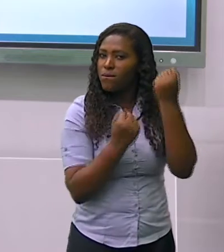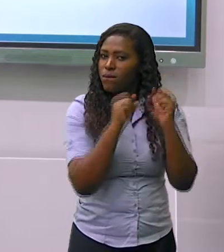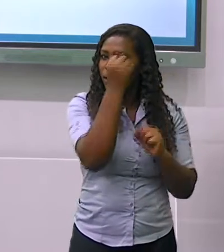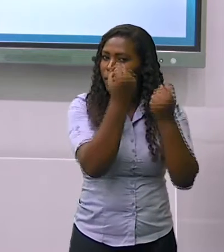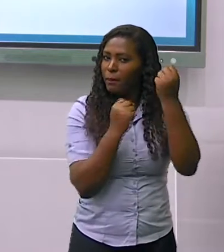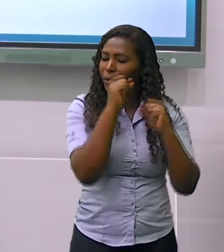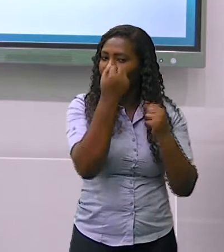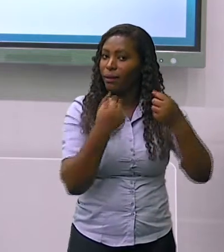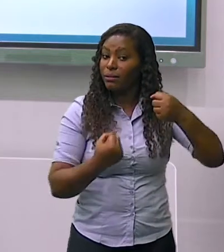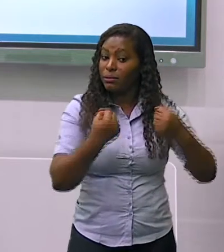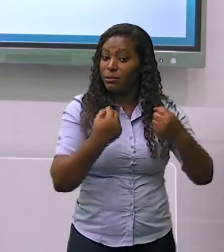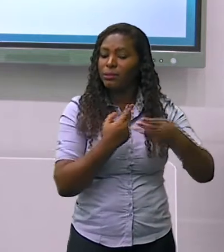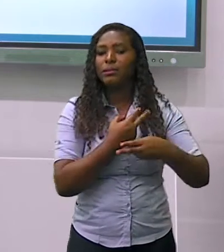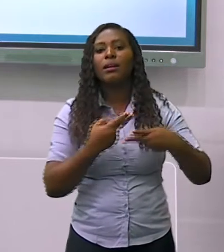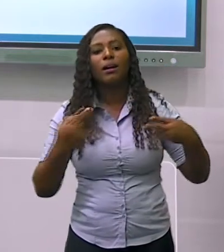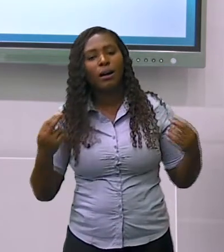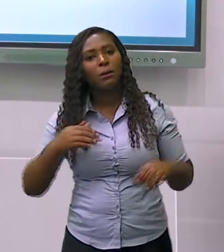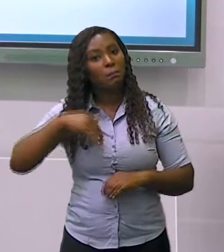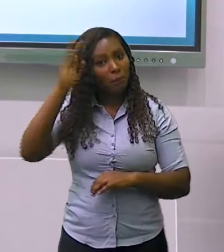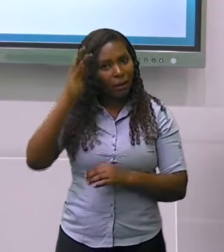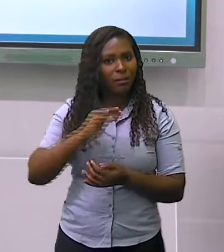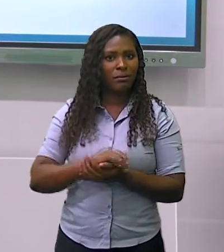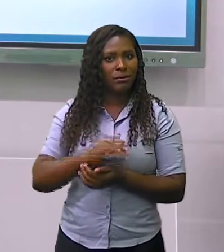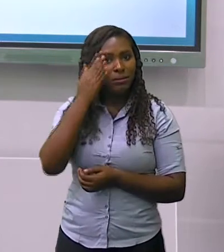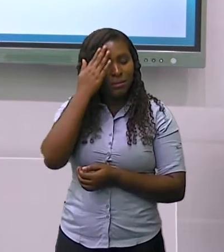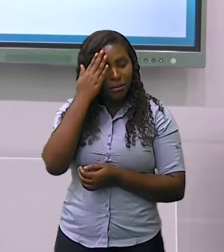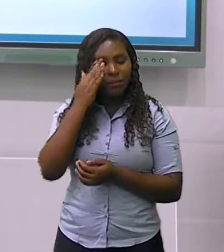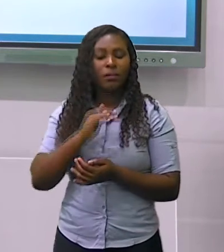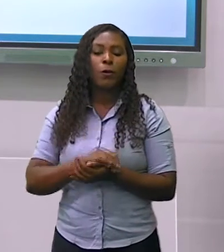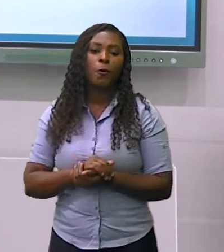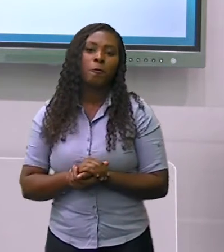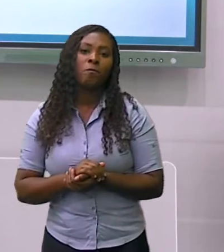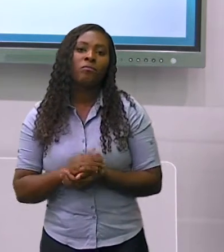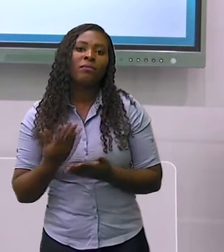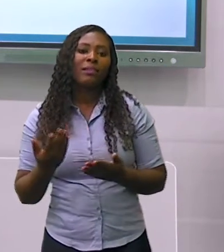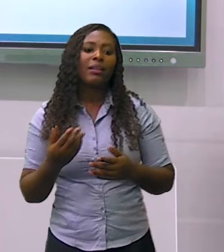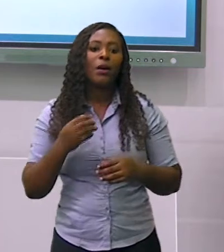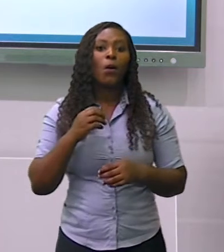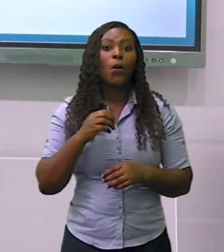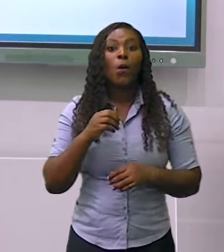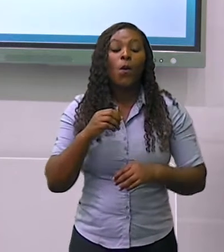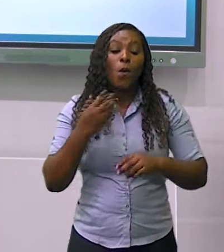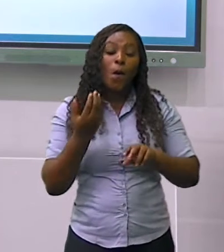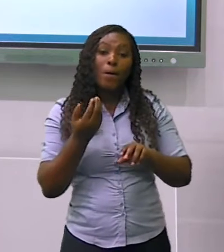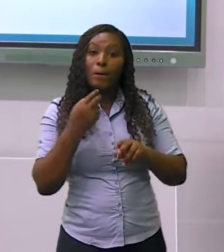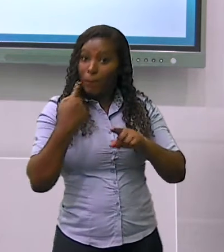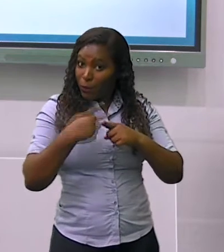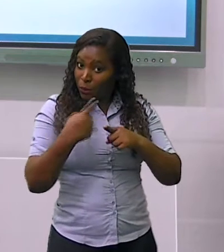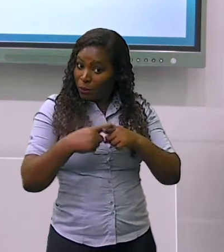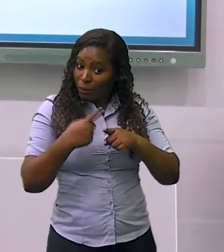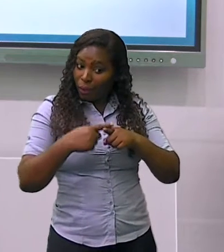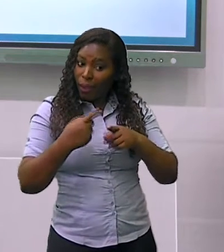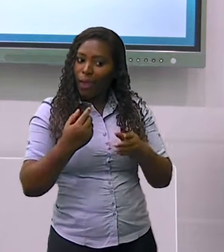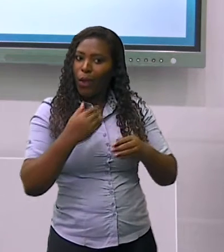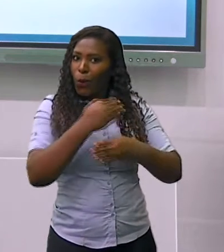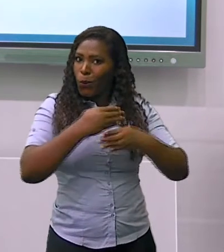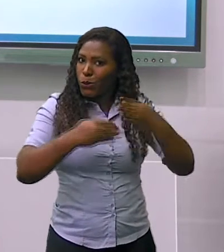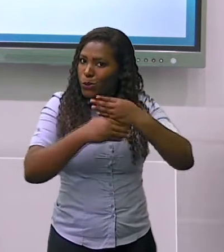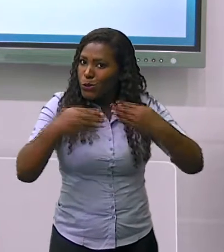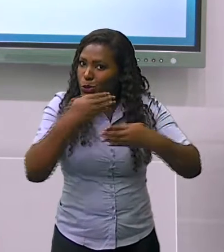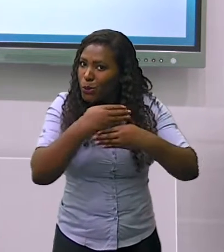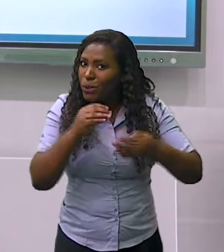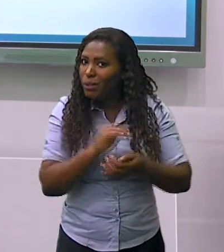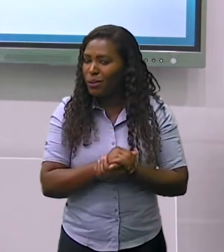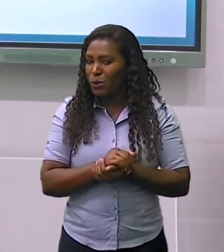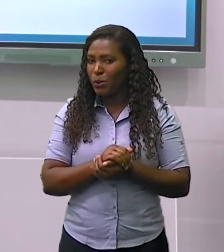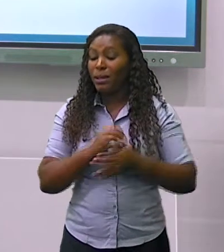das rodovias fez com que várias fábricas viessem para o Brasil. E estas empresas são